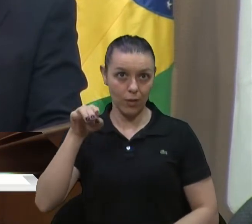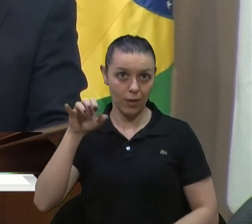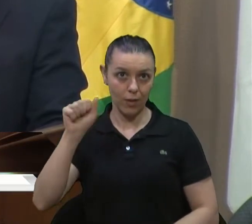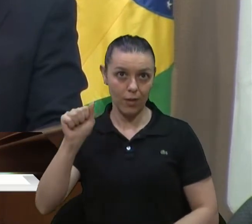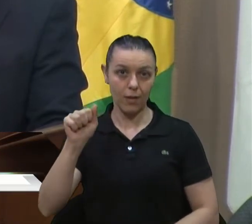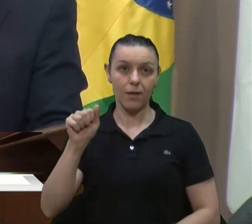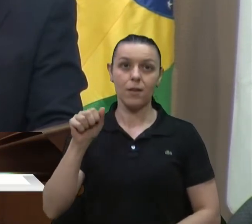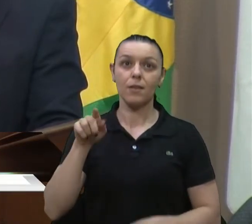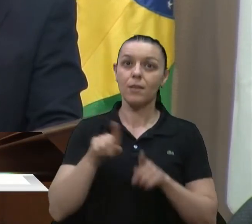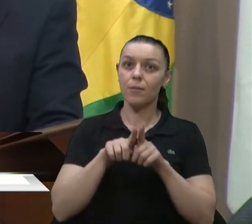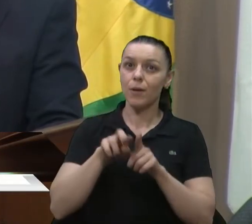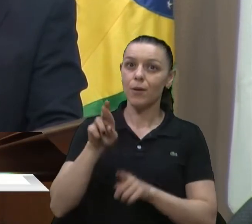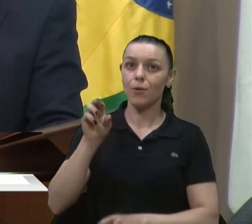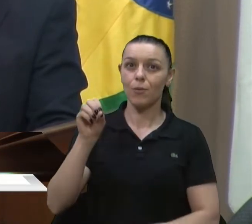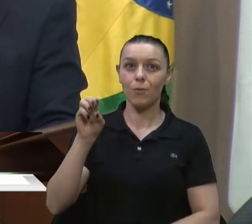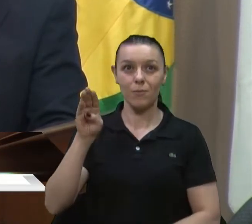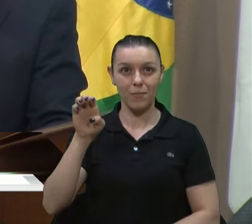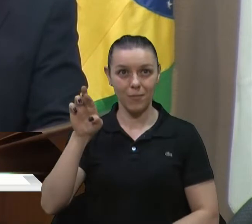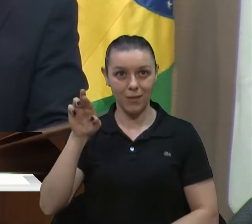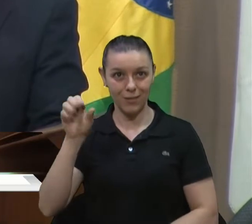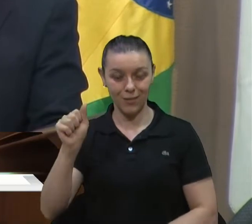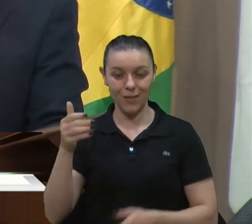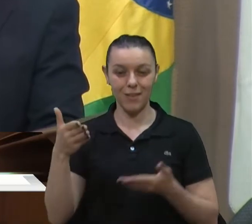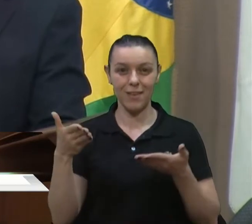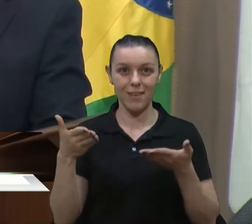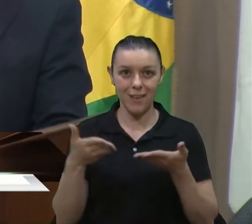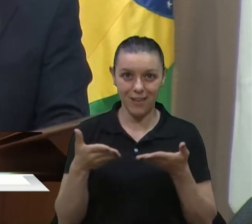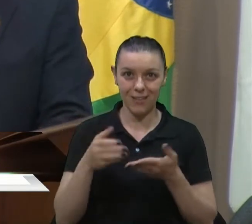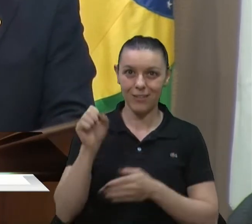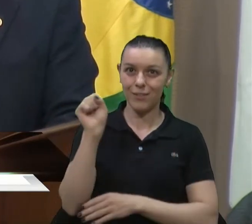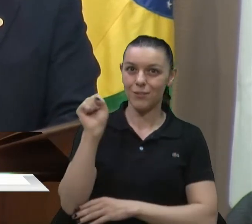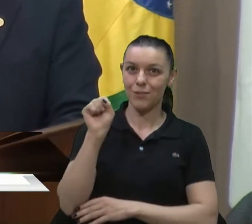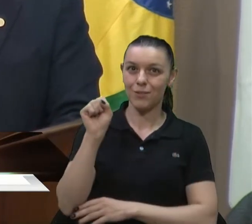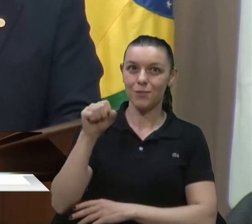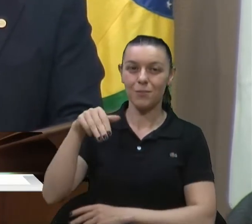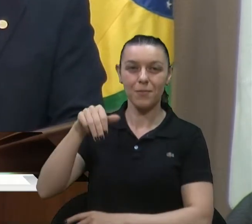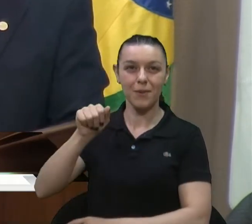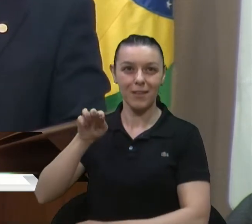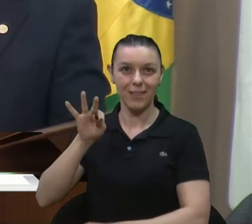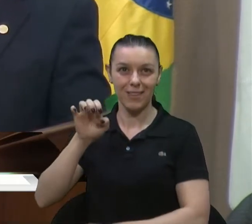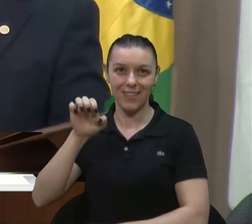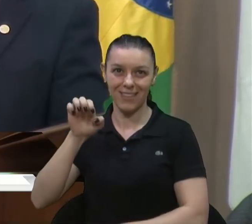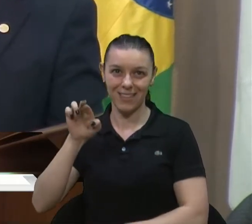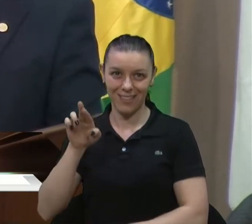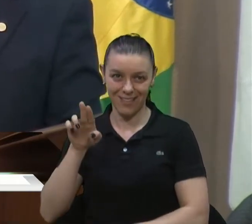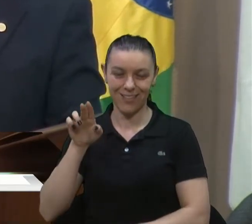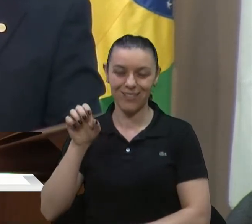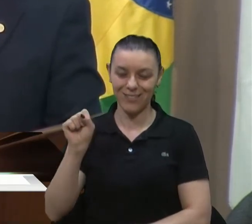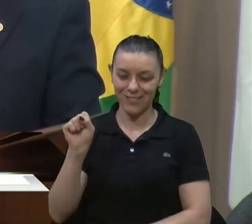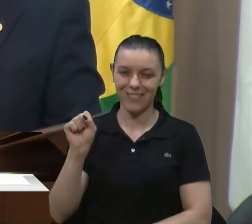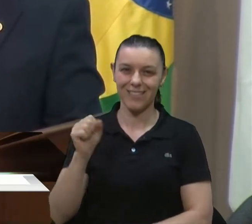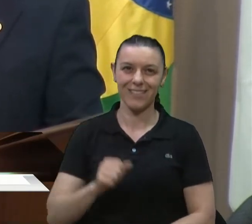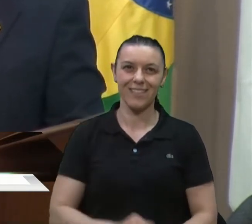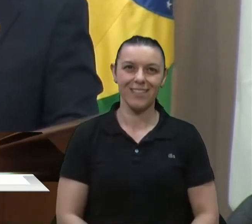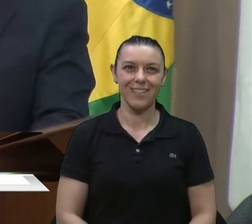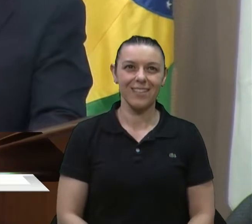raios fúlgidos brilhou no céu da pátria nesse instante. Seu